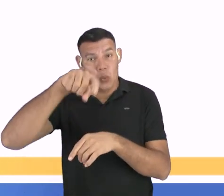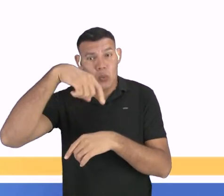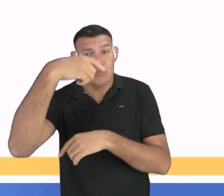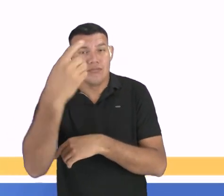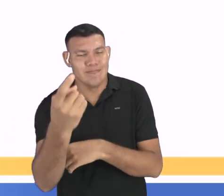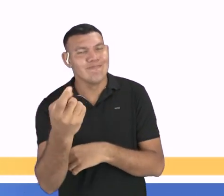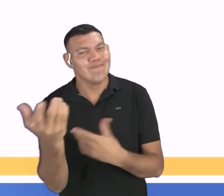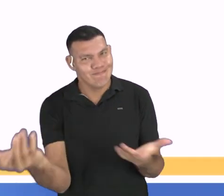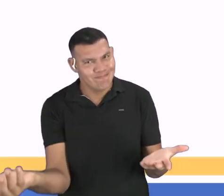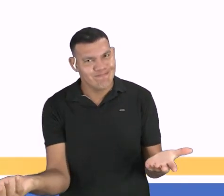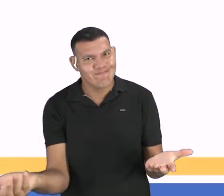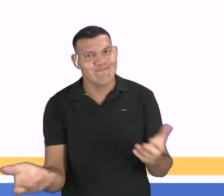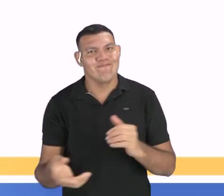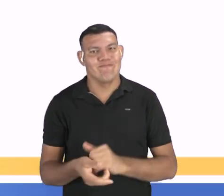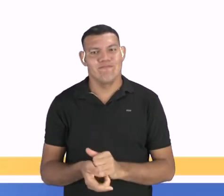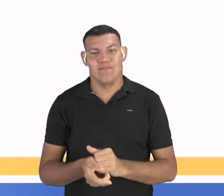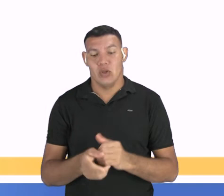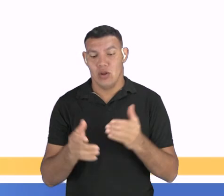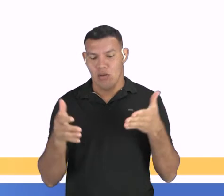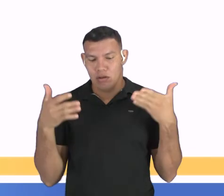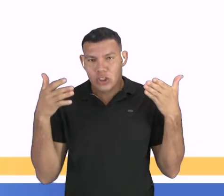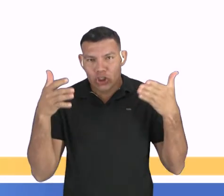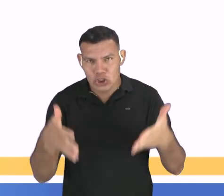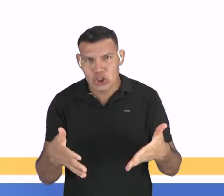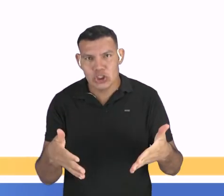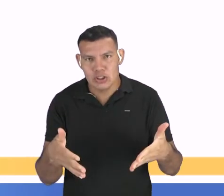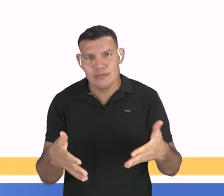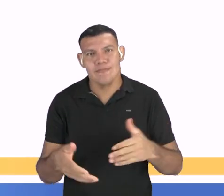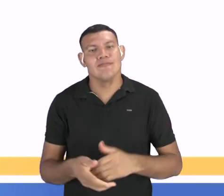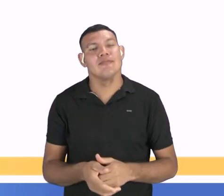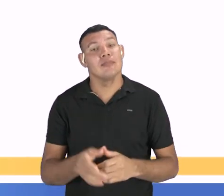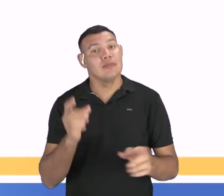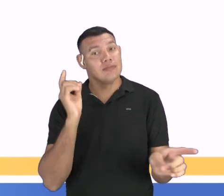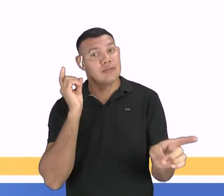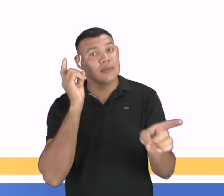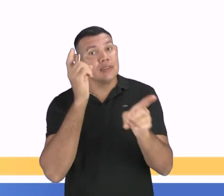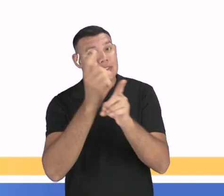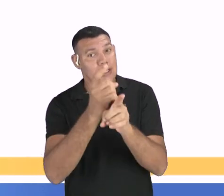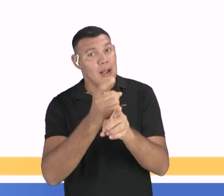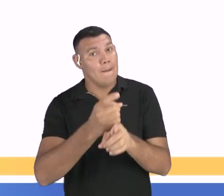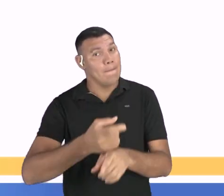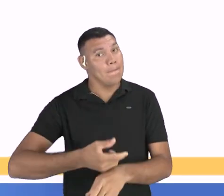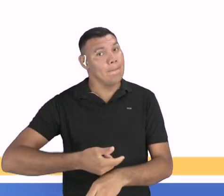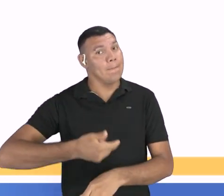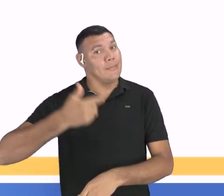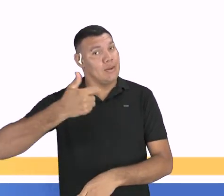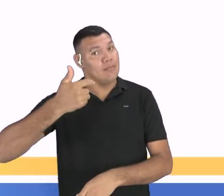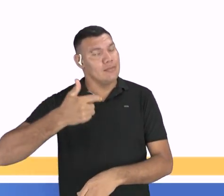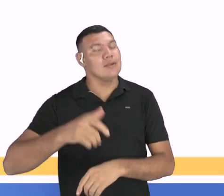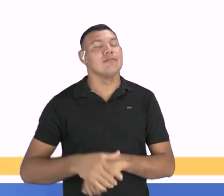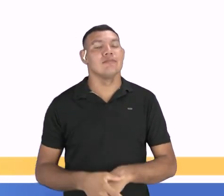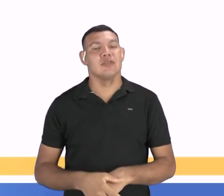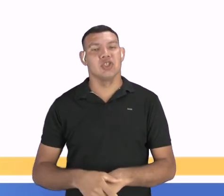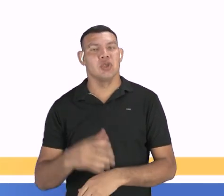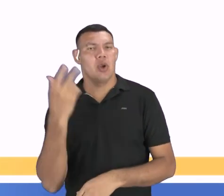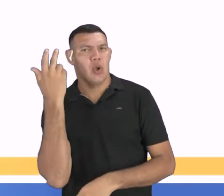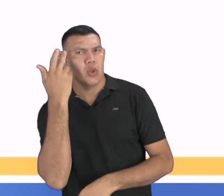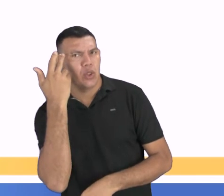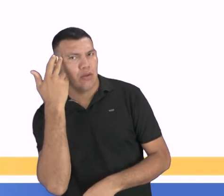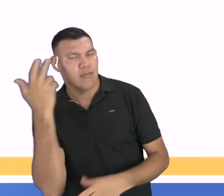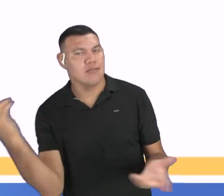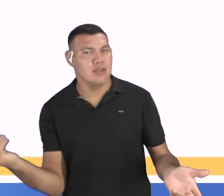dos 2 no ponto de partida, deveremos encontrar o primeiro múltiplo que seja comum entre 30